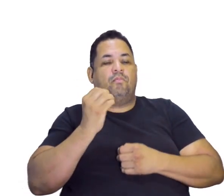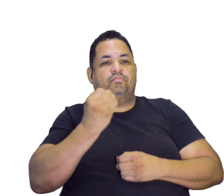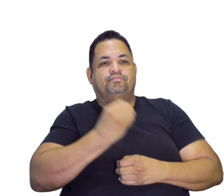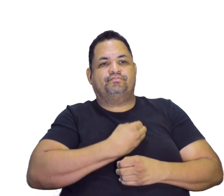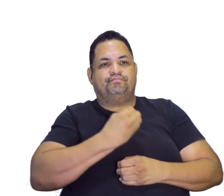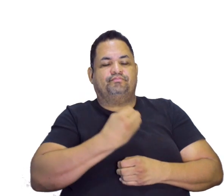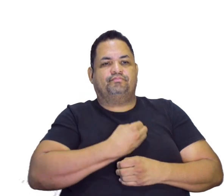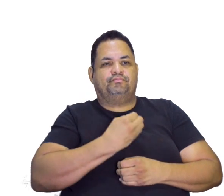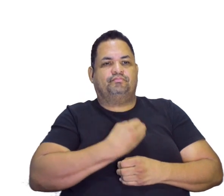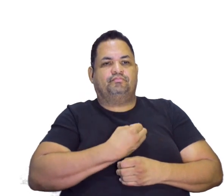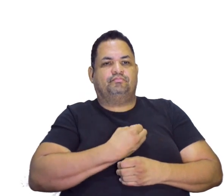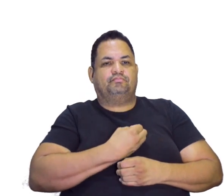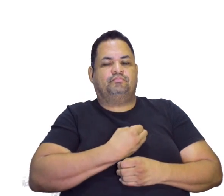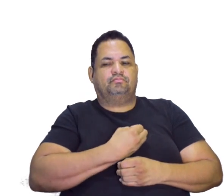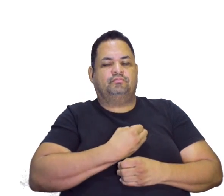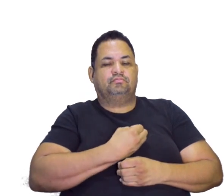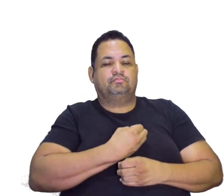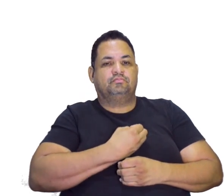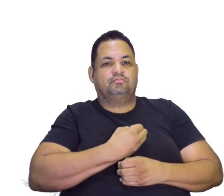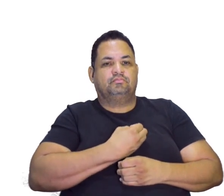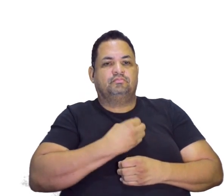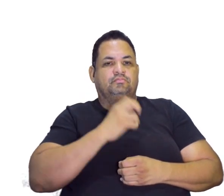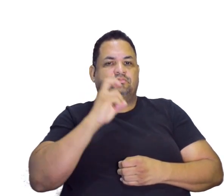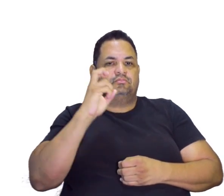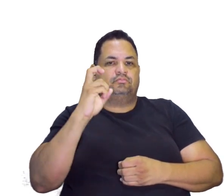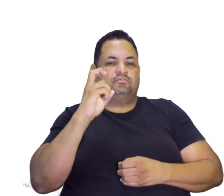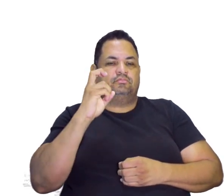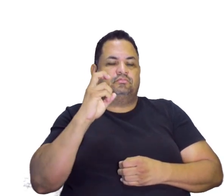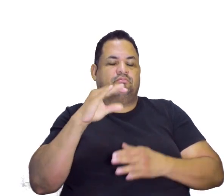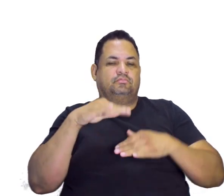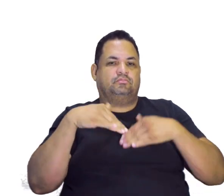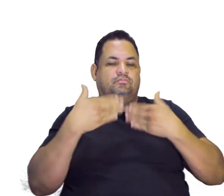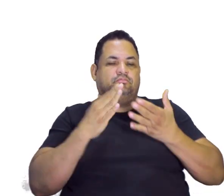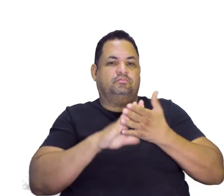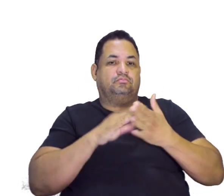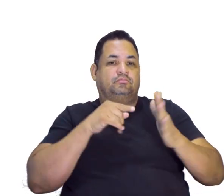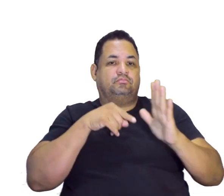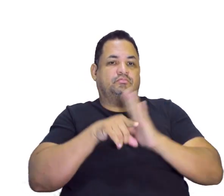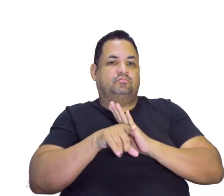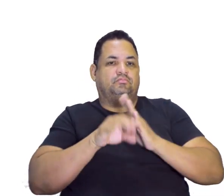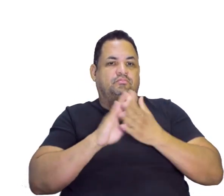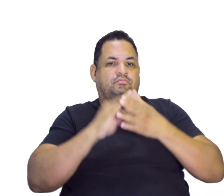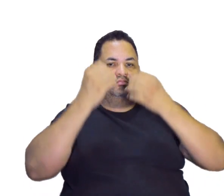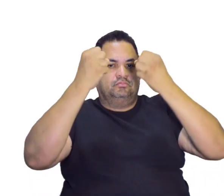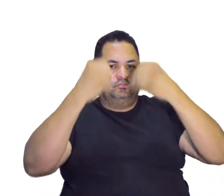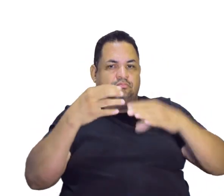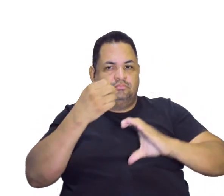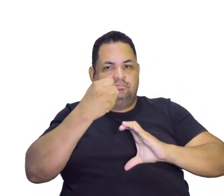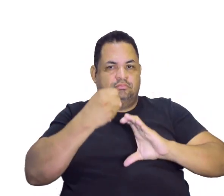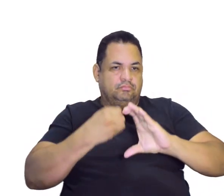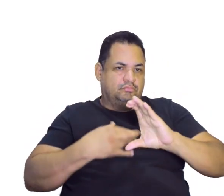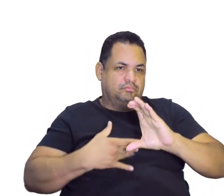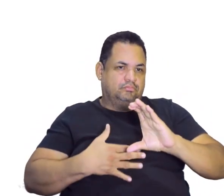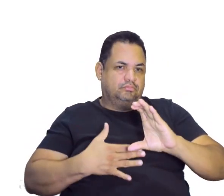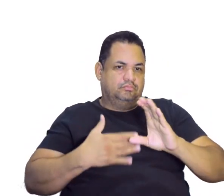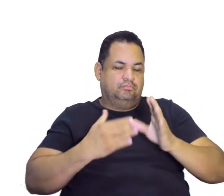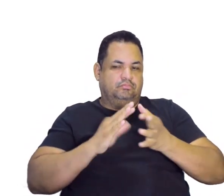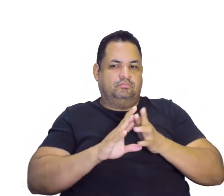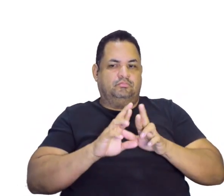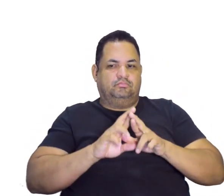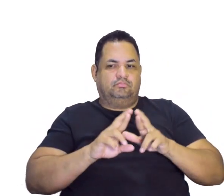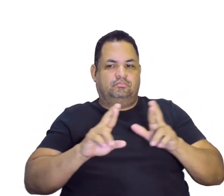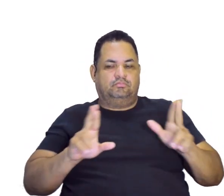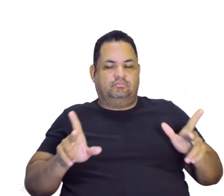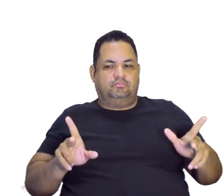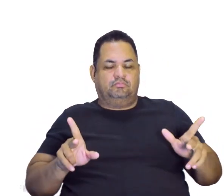a nossa questão de número 5, onde pede-se o seguinte: vamos explicar